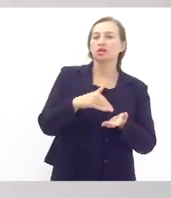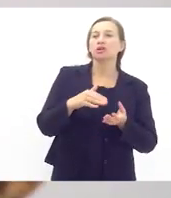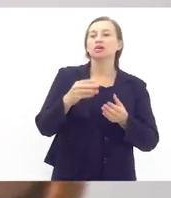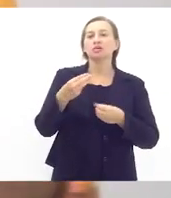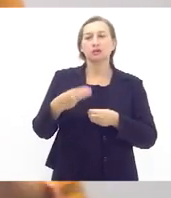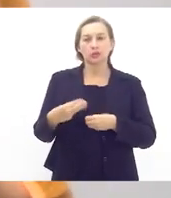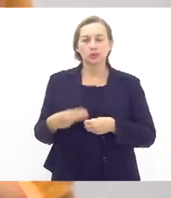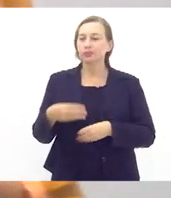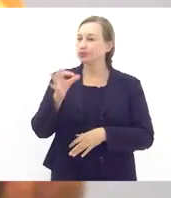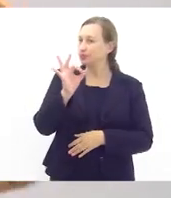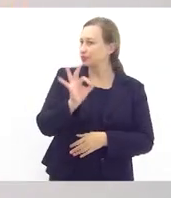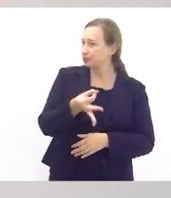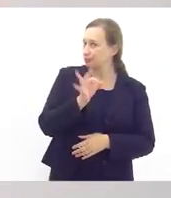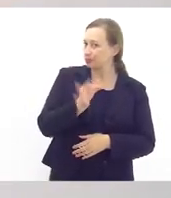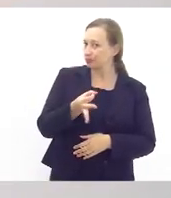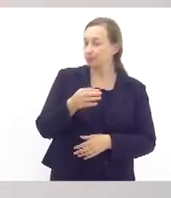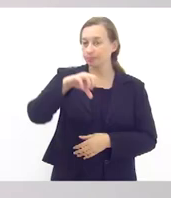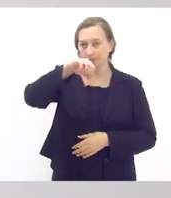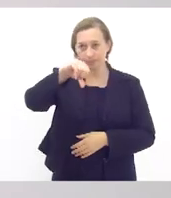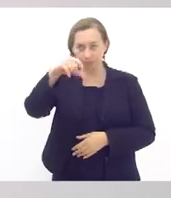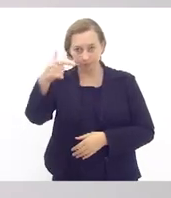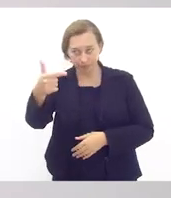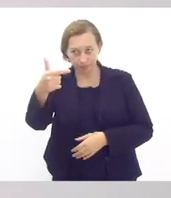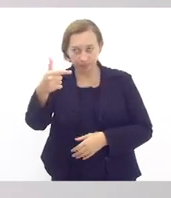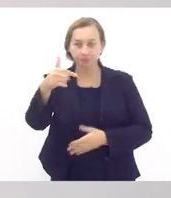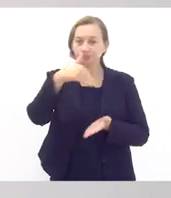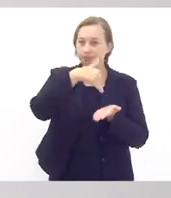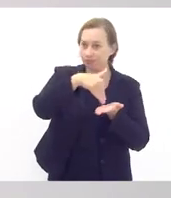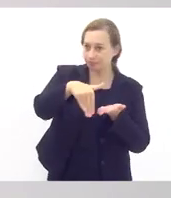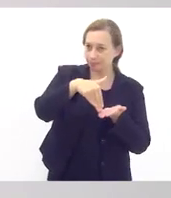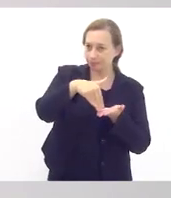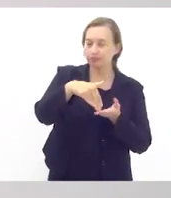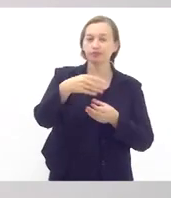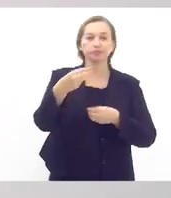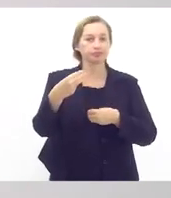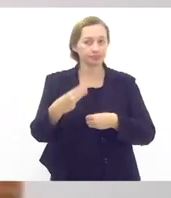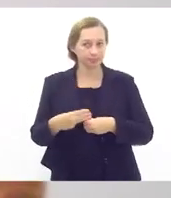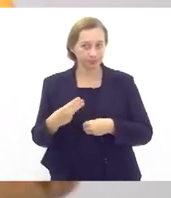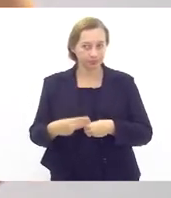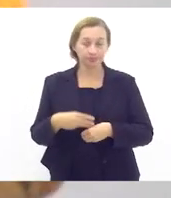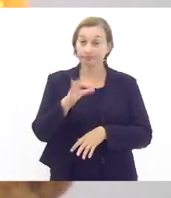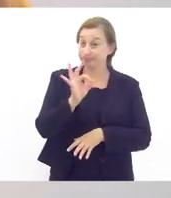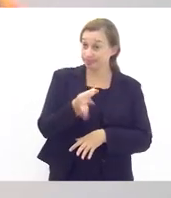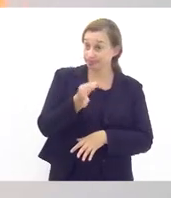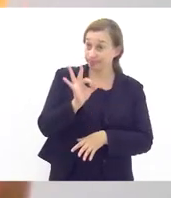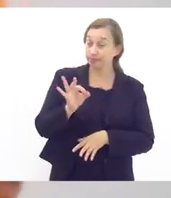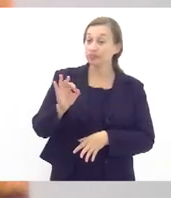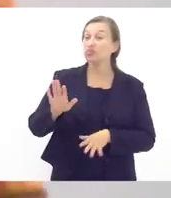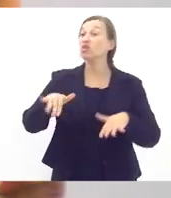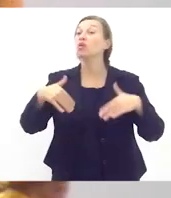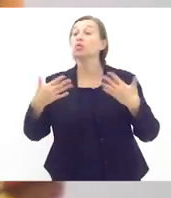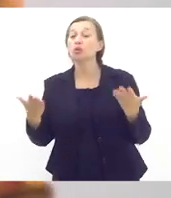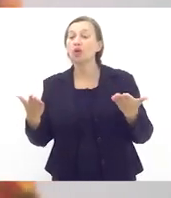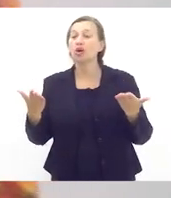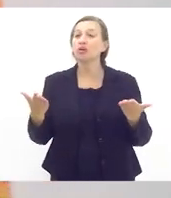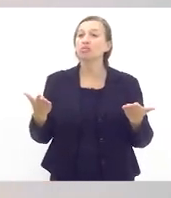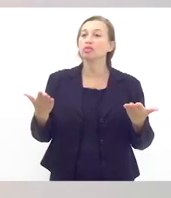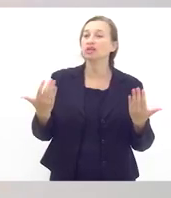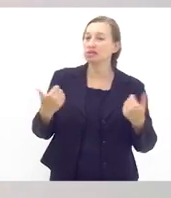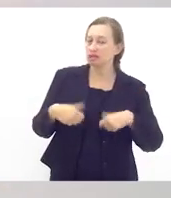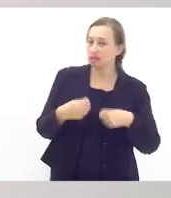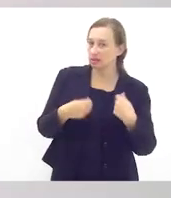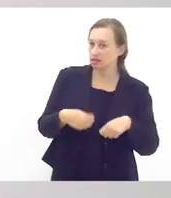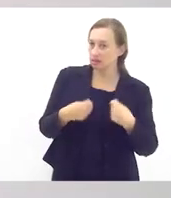exatamente com os 92 secretários de municípios exatamente Quais são as suas fragilidades